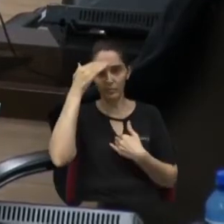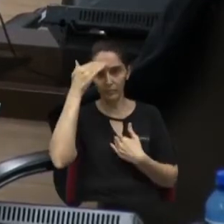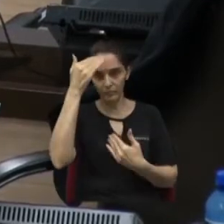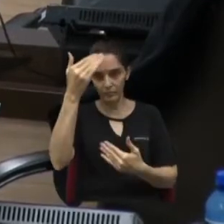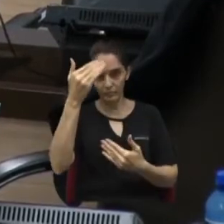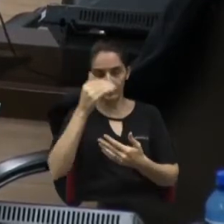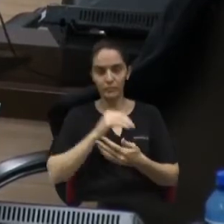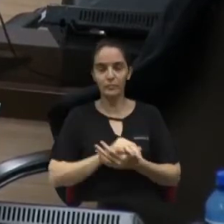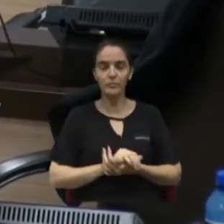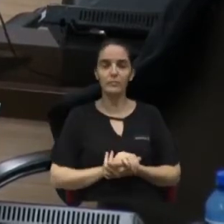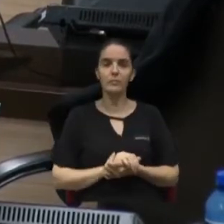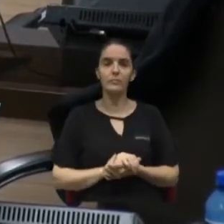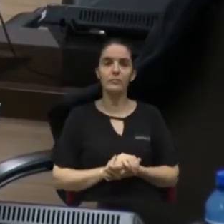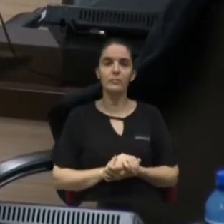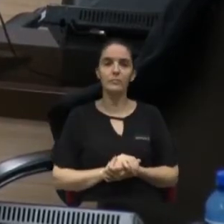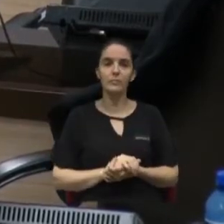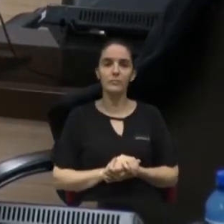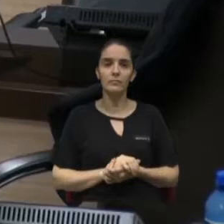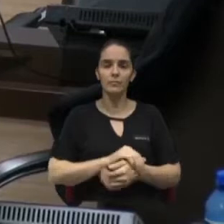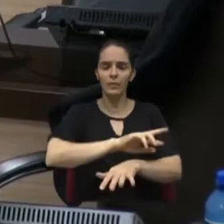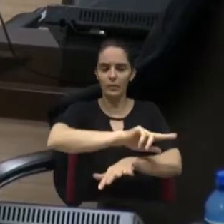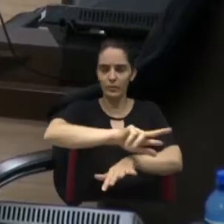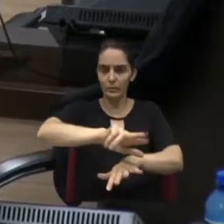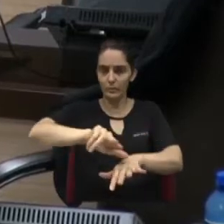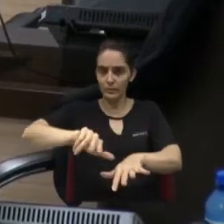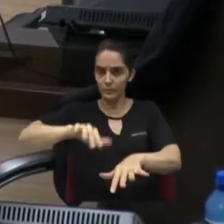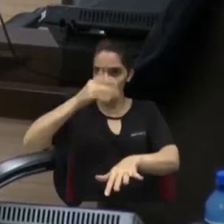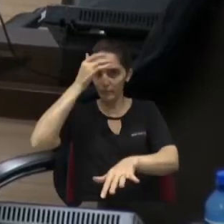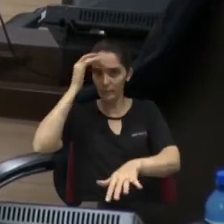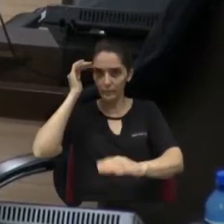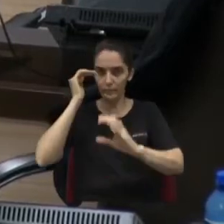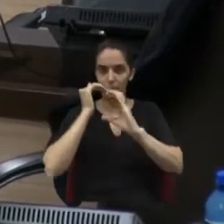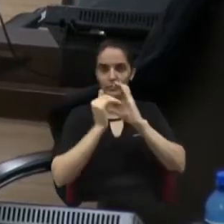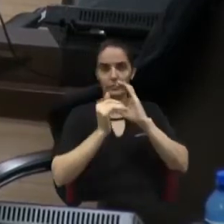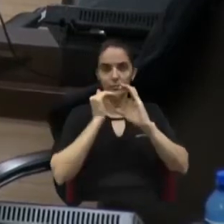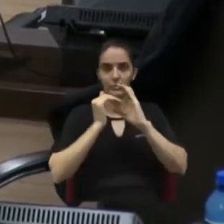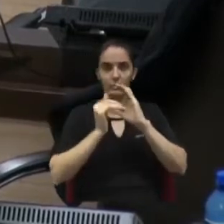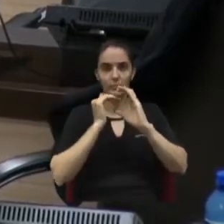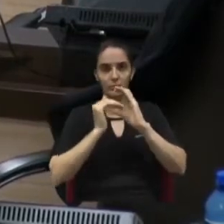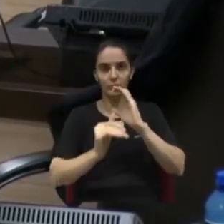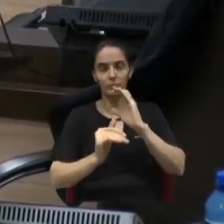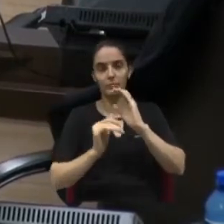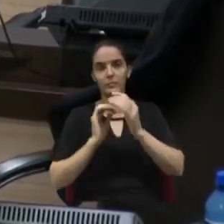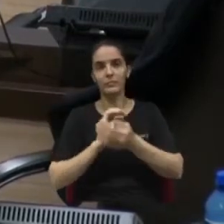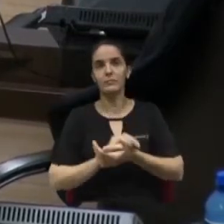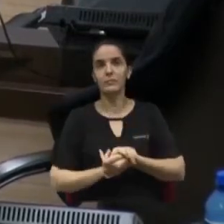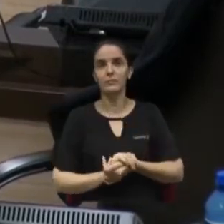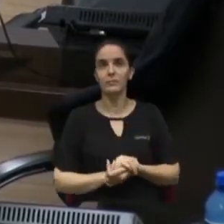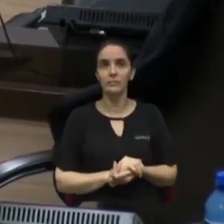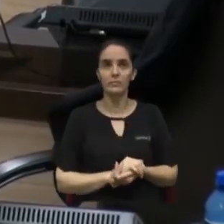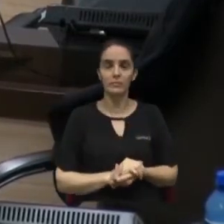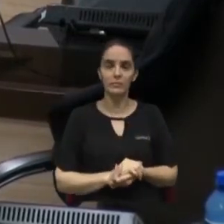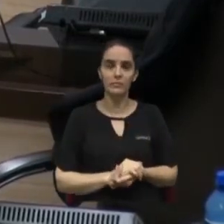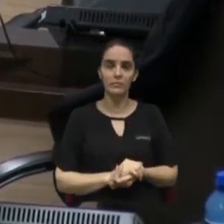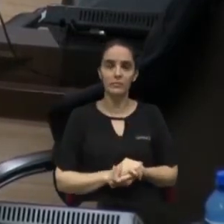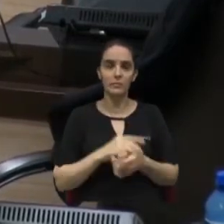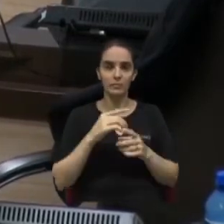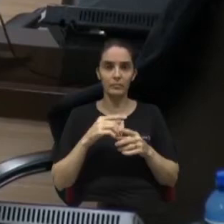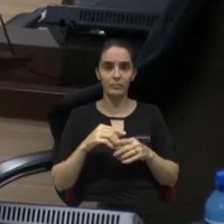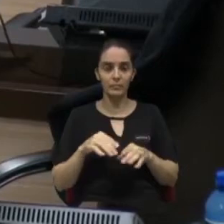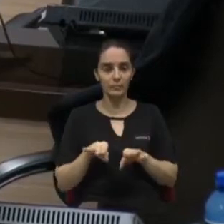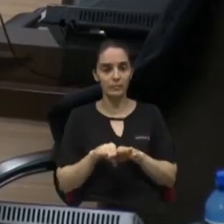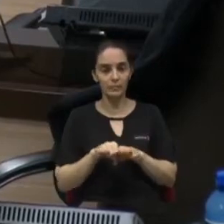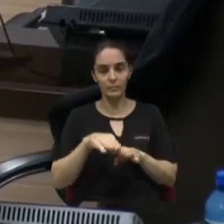algumas pessoas. Foram inúmeras mensagens recebidas, mas da parte do executivo,